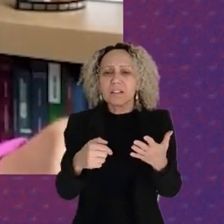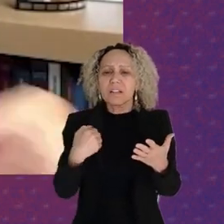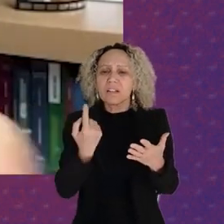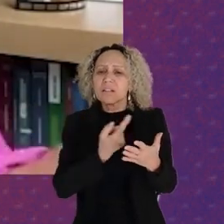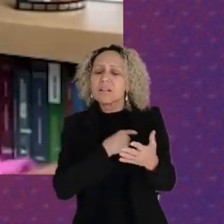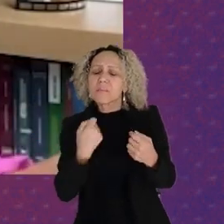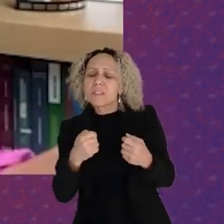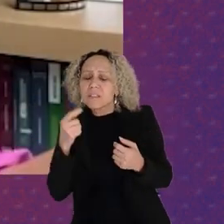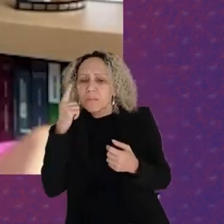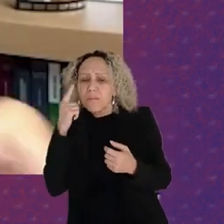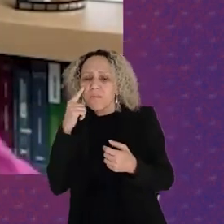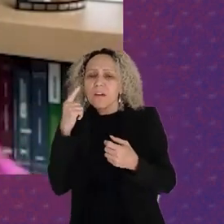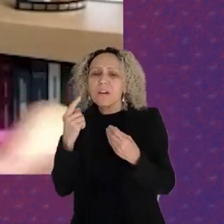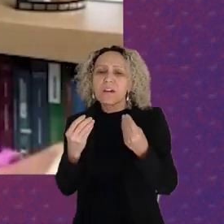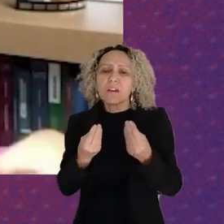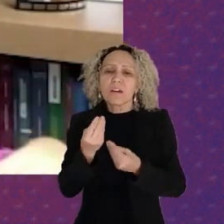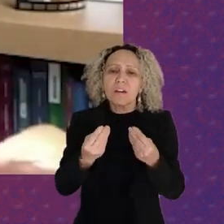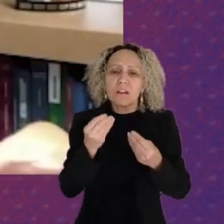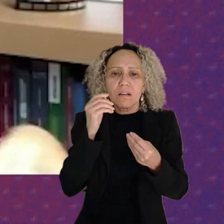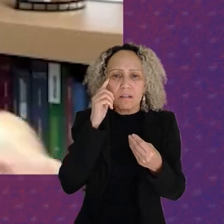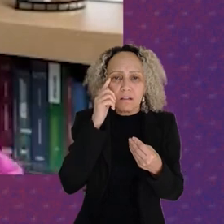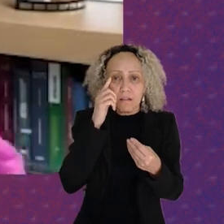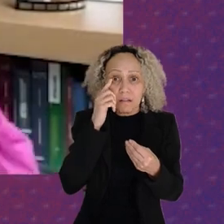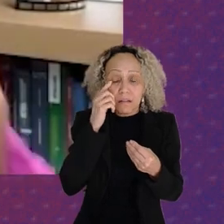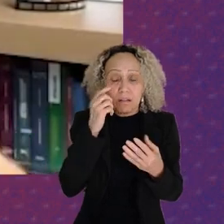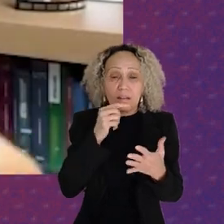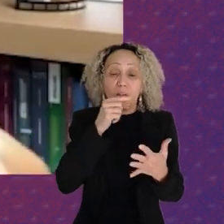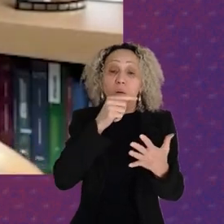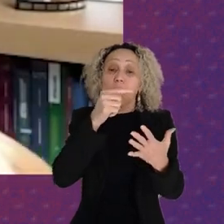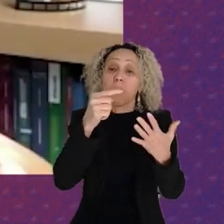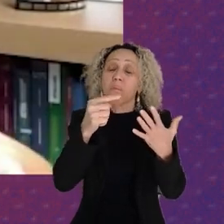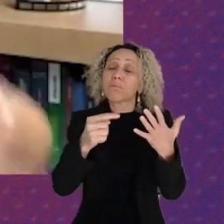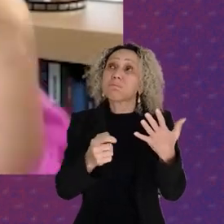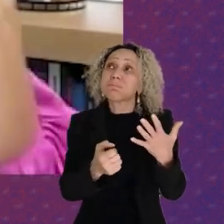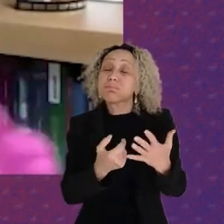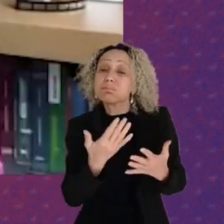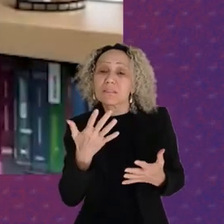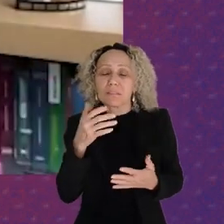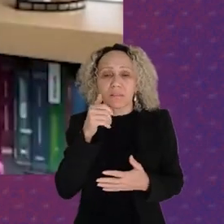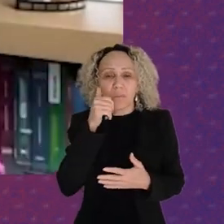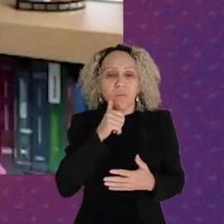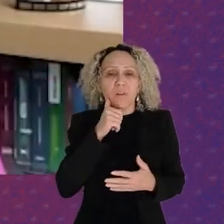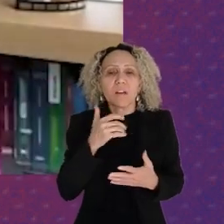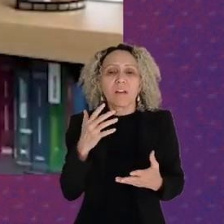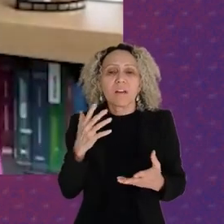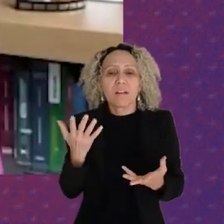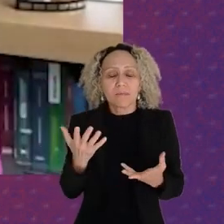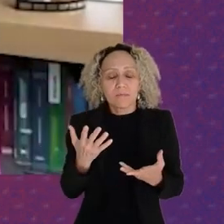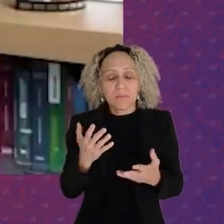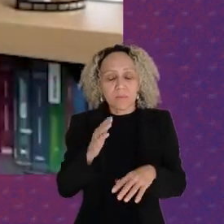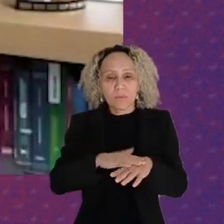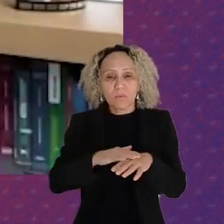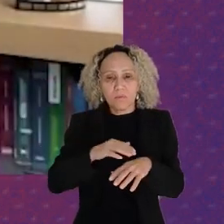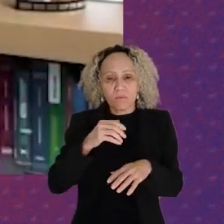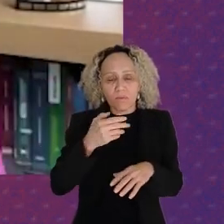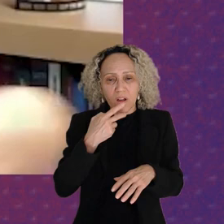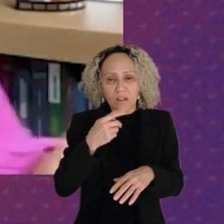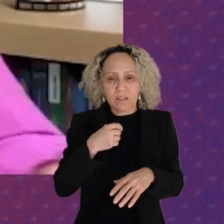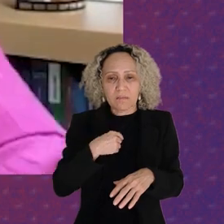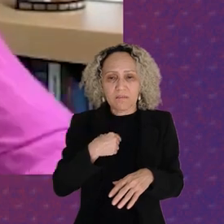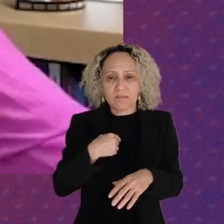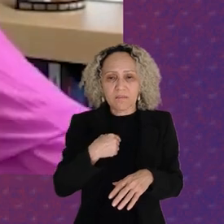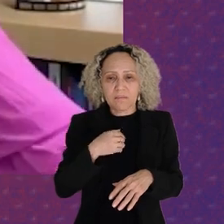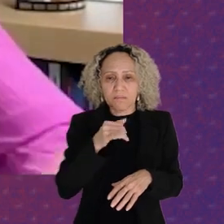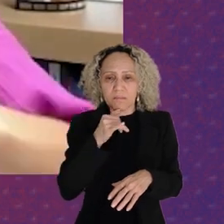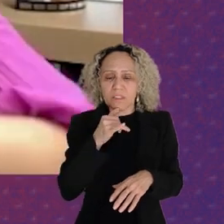números. Se ainda somos exceção, e aí eu estou falando também do meu lugar, aproveitando para dar exemplo,